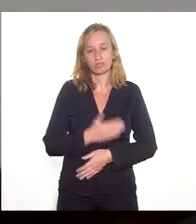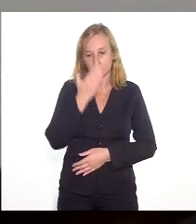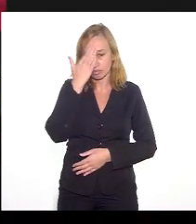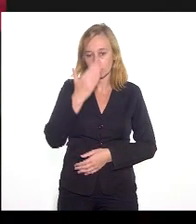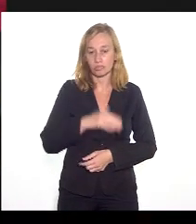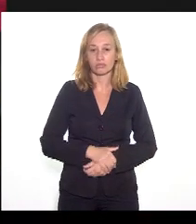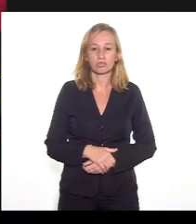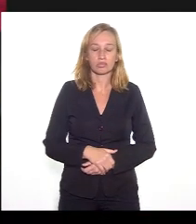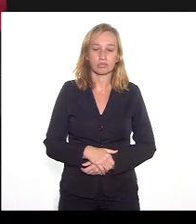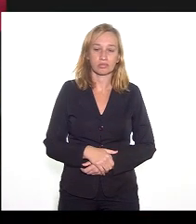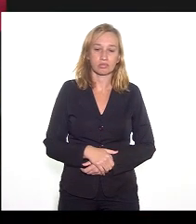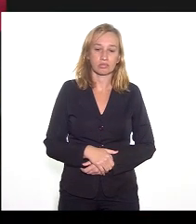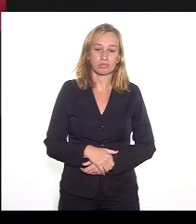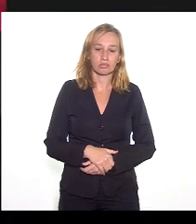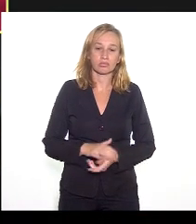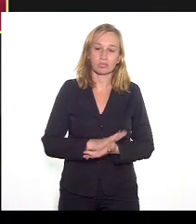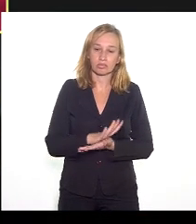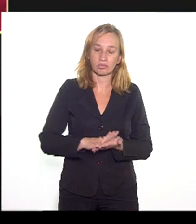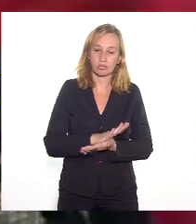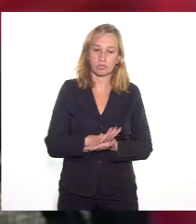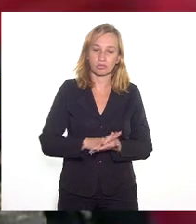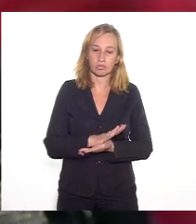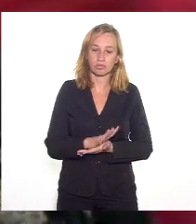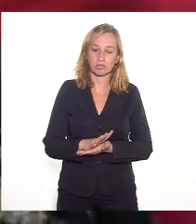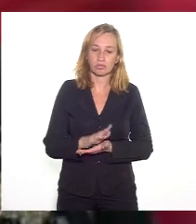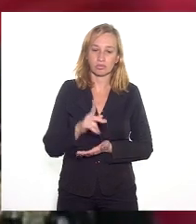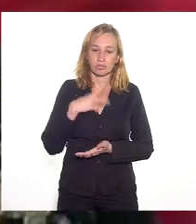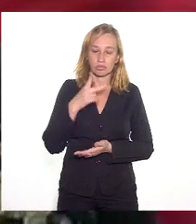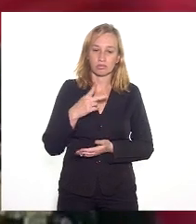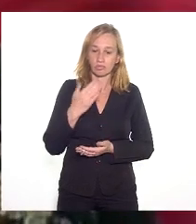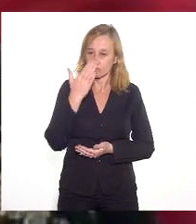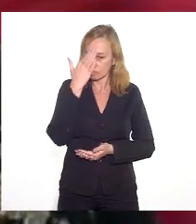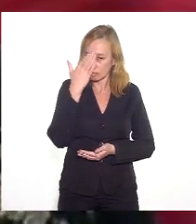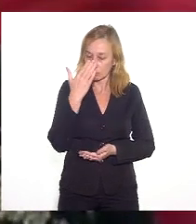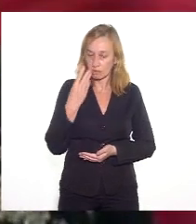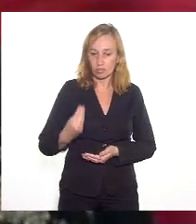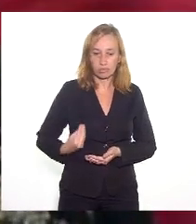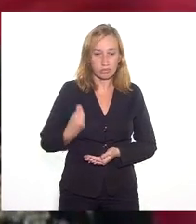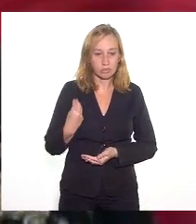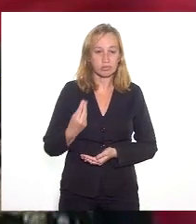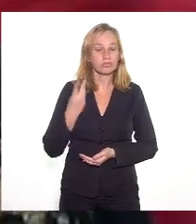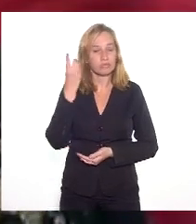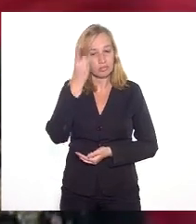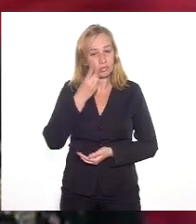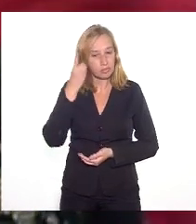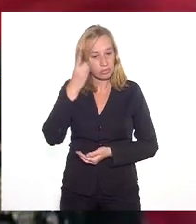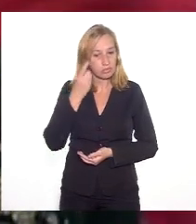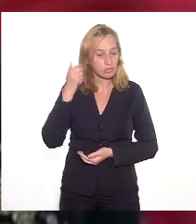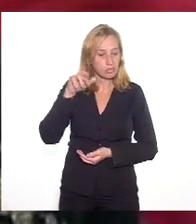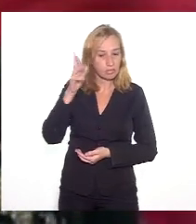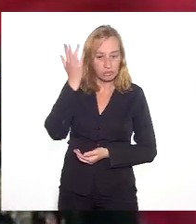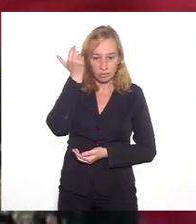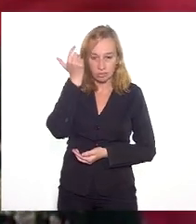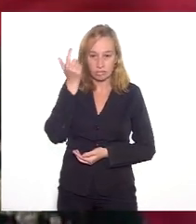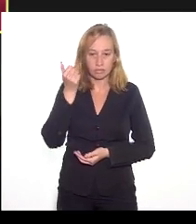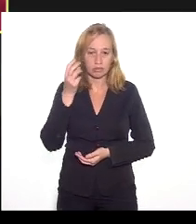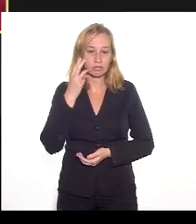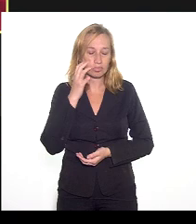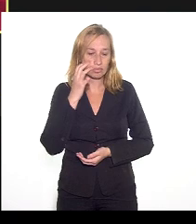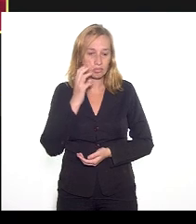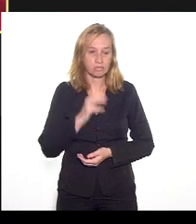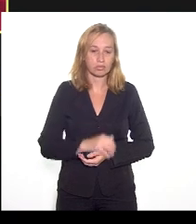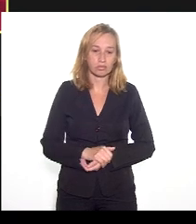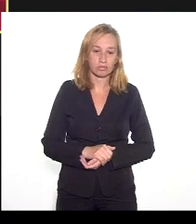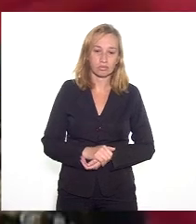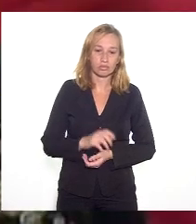obrigado. Nada mais havendo a tratar, agradecendo a presença dos deputados Eleomar Coelho, Valdeque